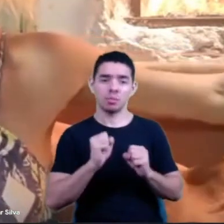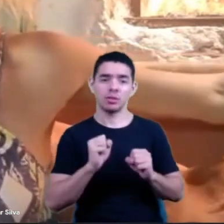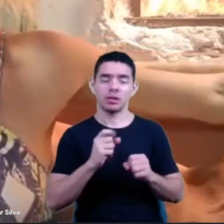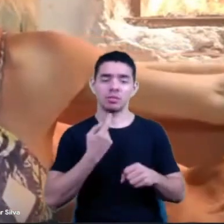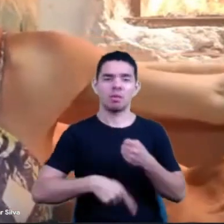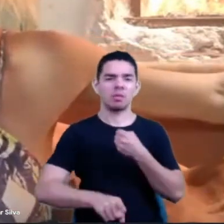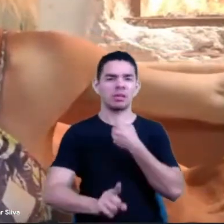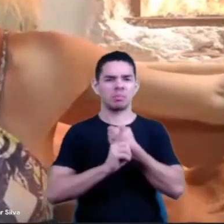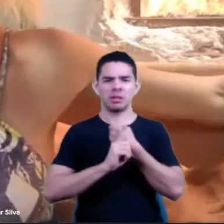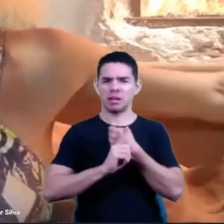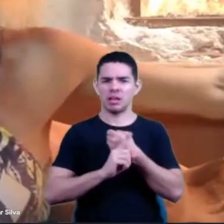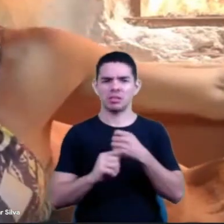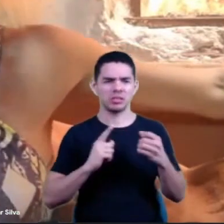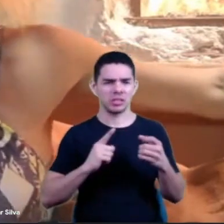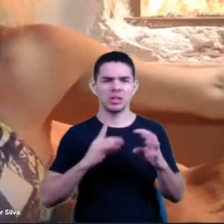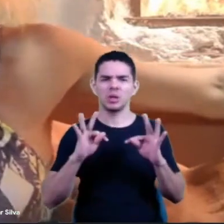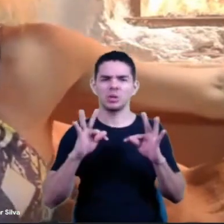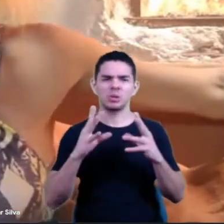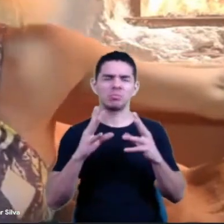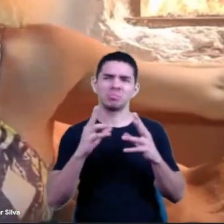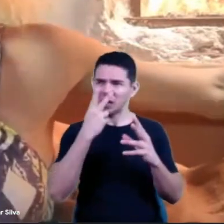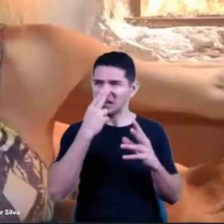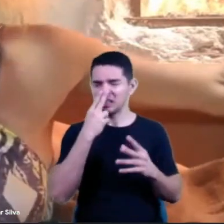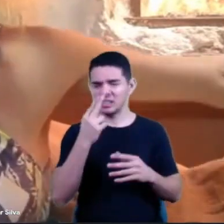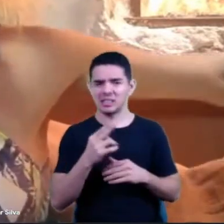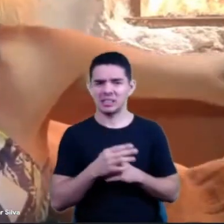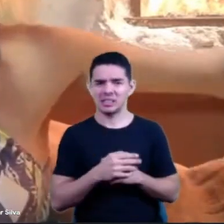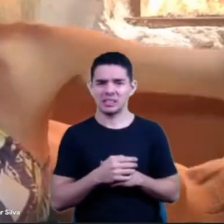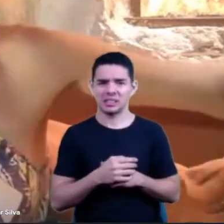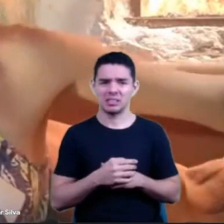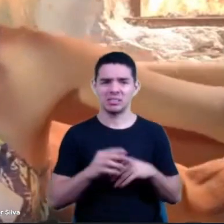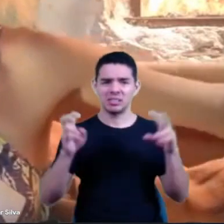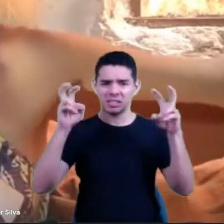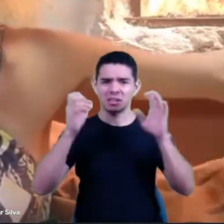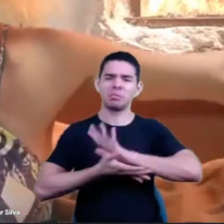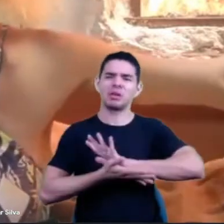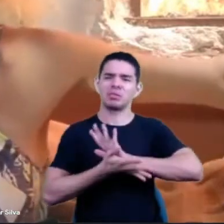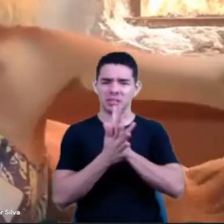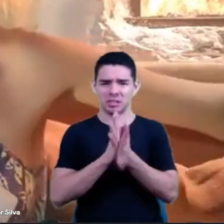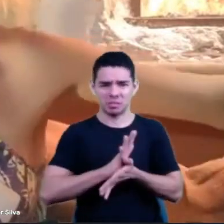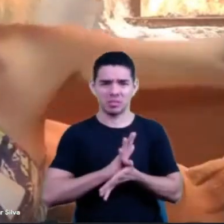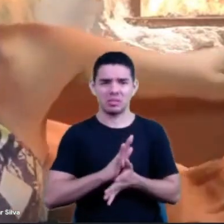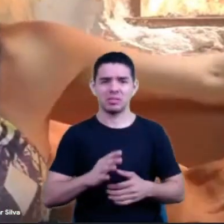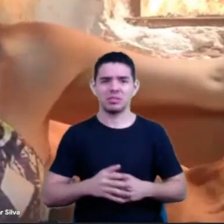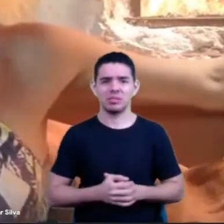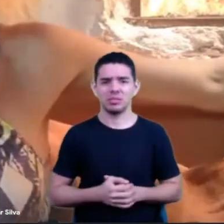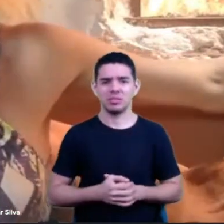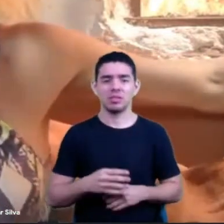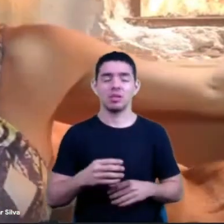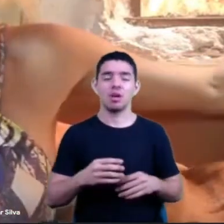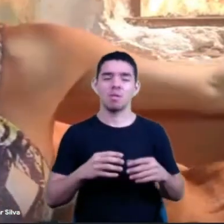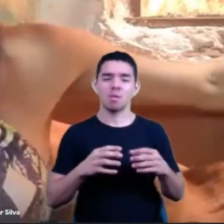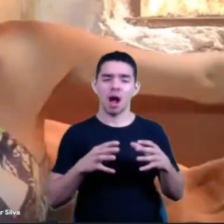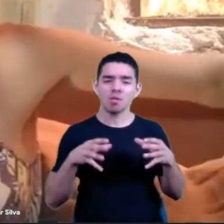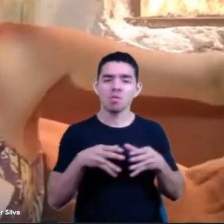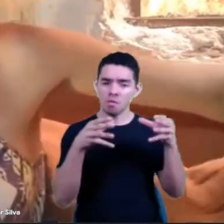ser contaminados. Então tinha toda uma questão assim bem hipócrita e preconceituosa, né, com a